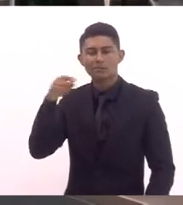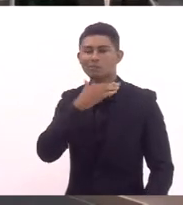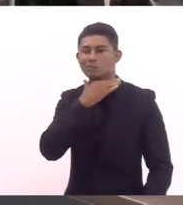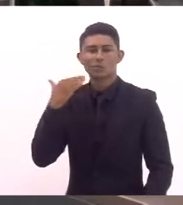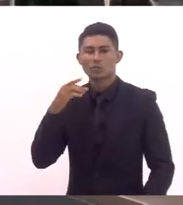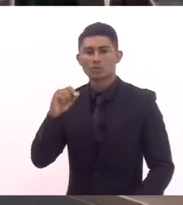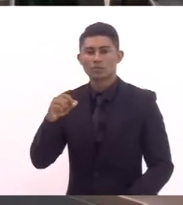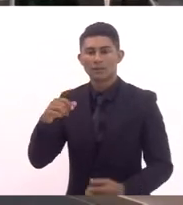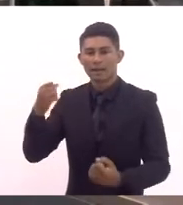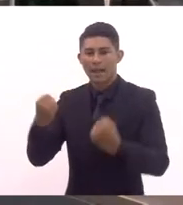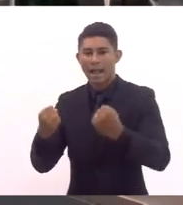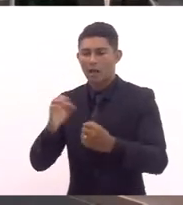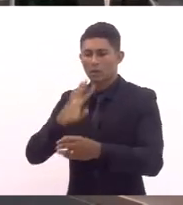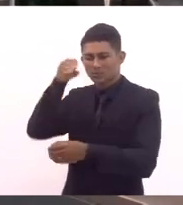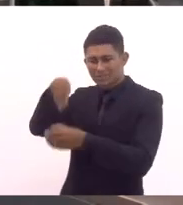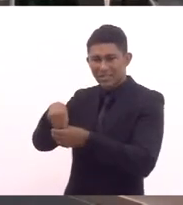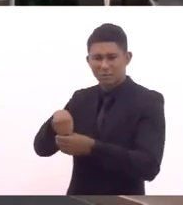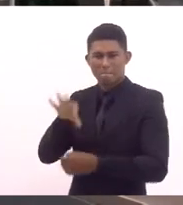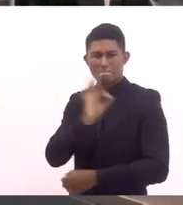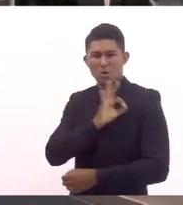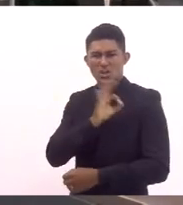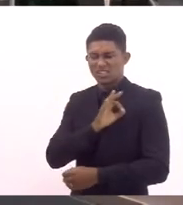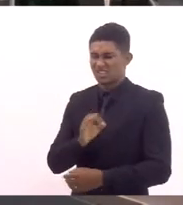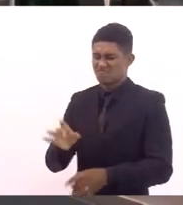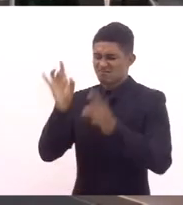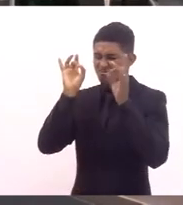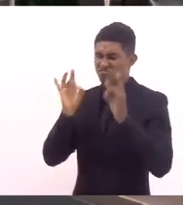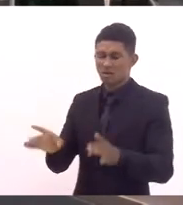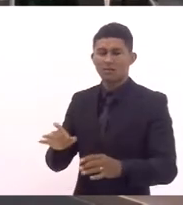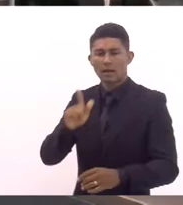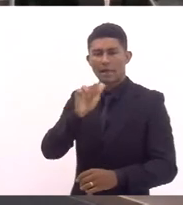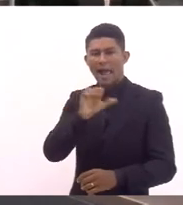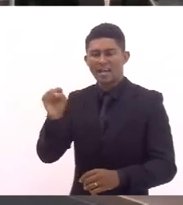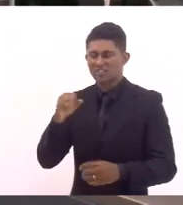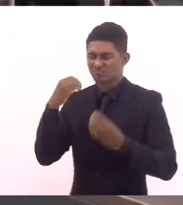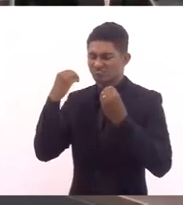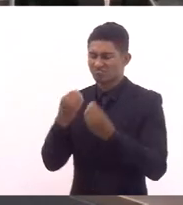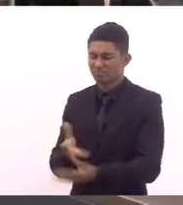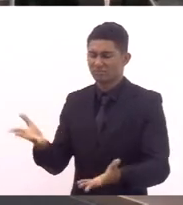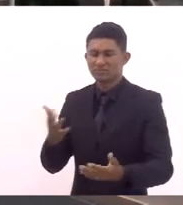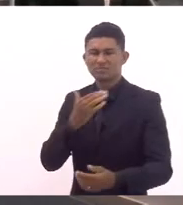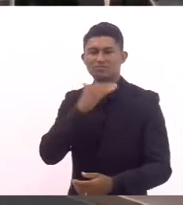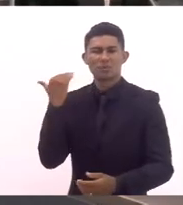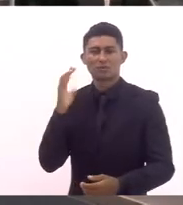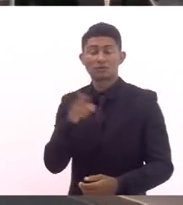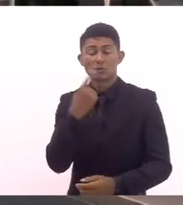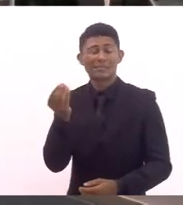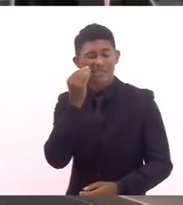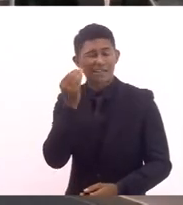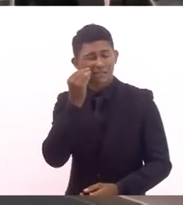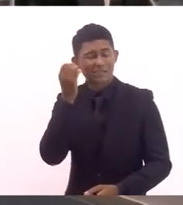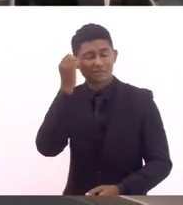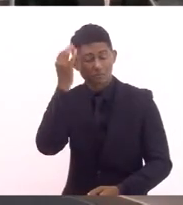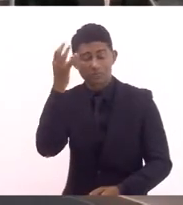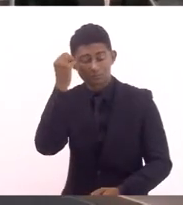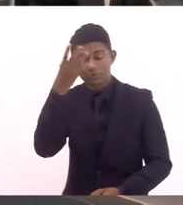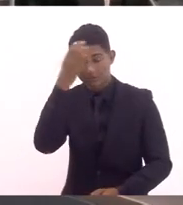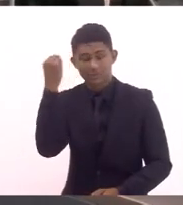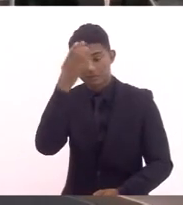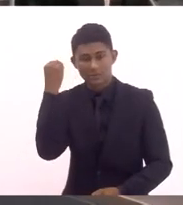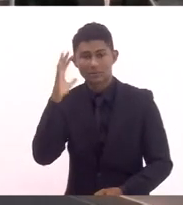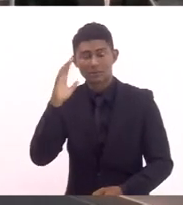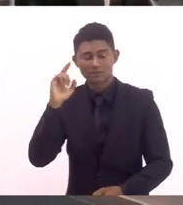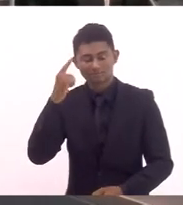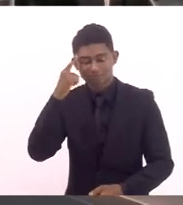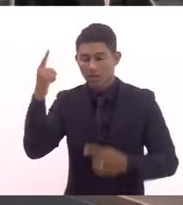gás dentro de um carro de uma uma polícia que é para proteger os cidadãos bom a gente tenta esquecer isso e algumas coisas